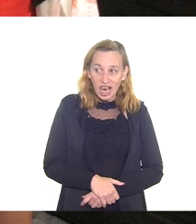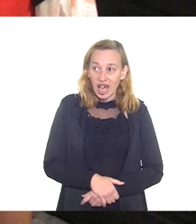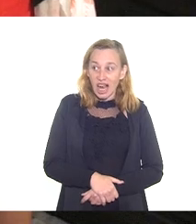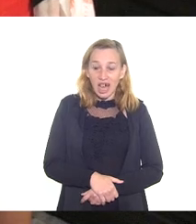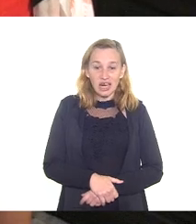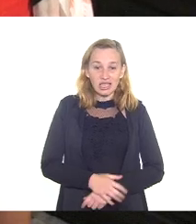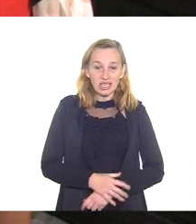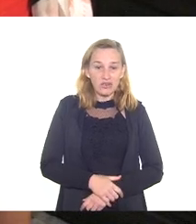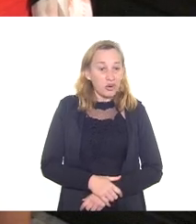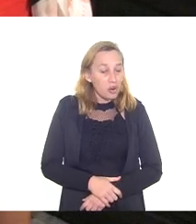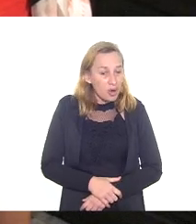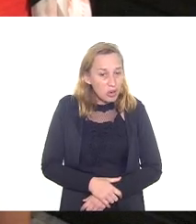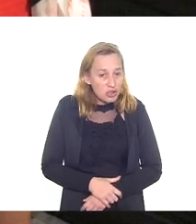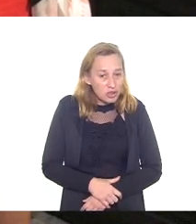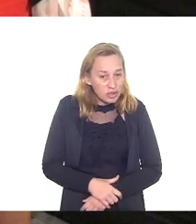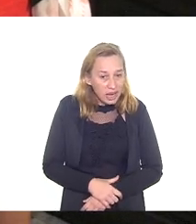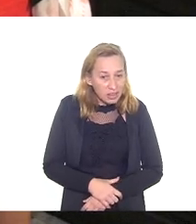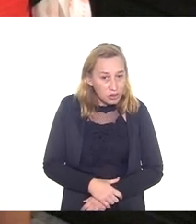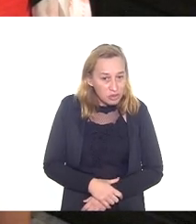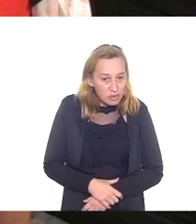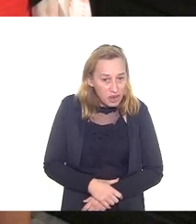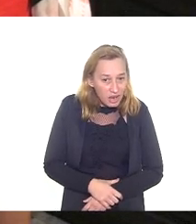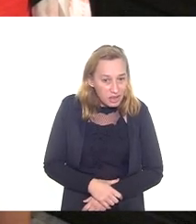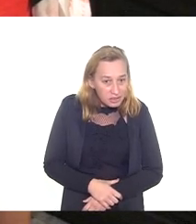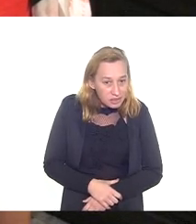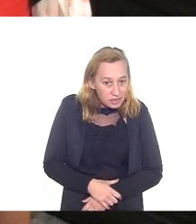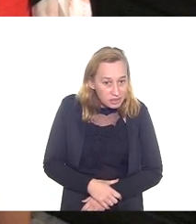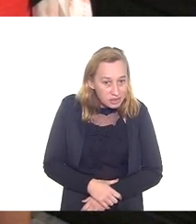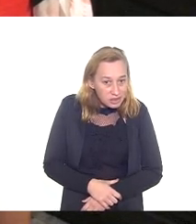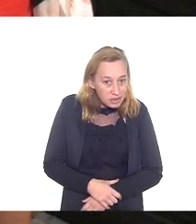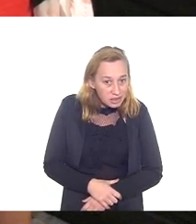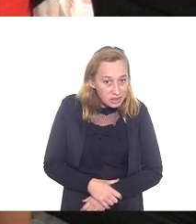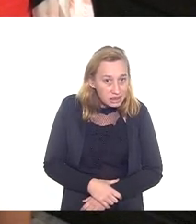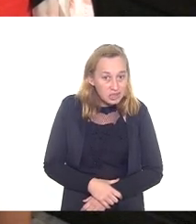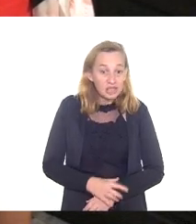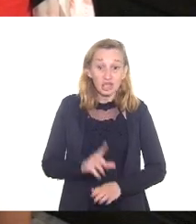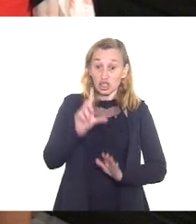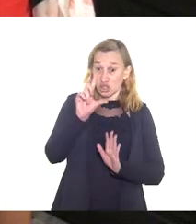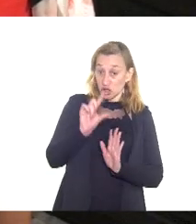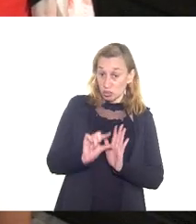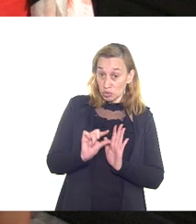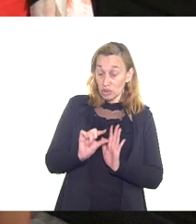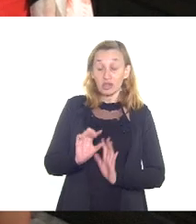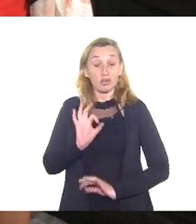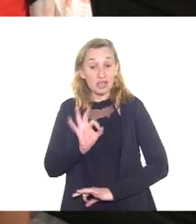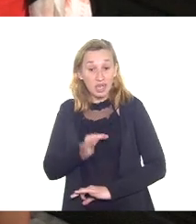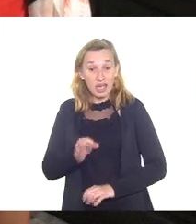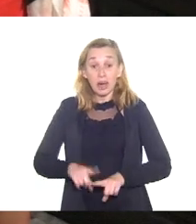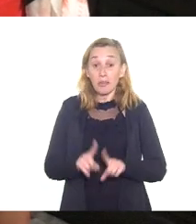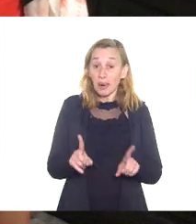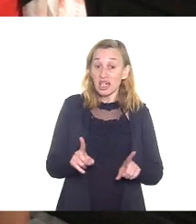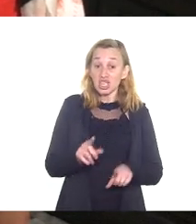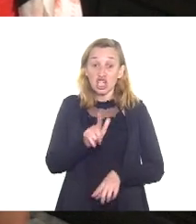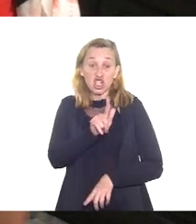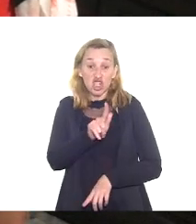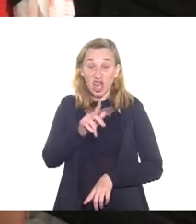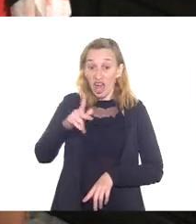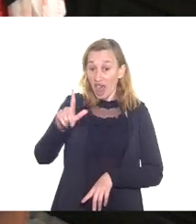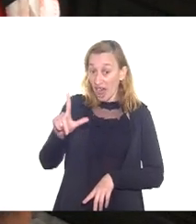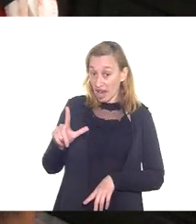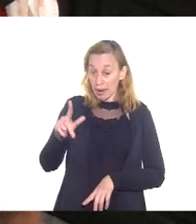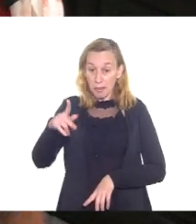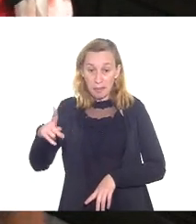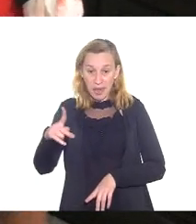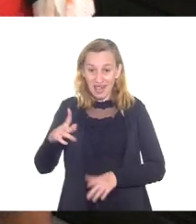perdas, tem sido levada a aumentar sua carga horária como forma de garantir uma remuneração justa, só que faz a GLP e não leva nada para